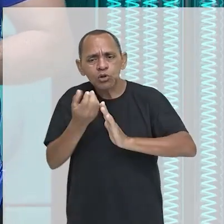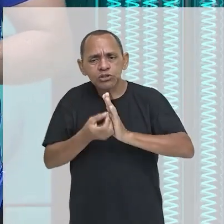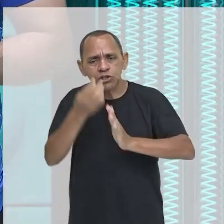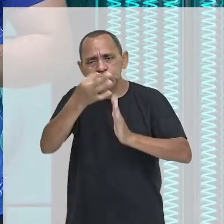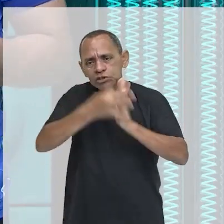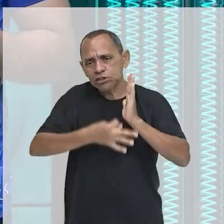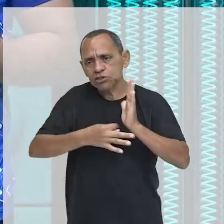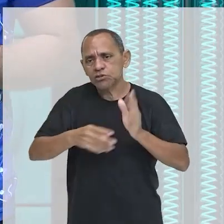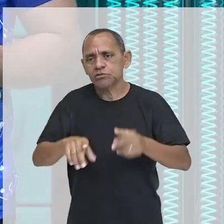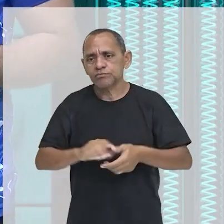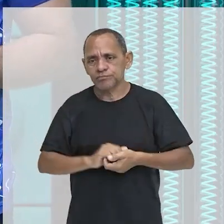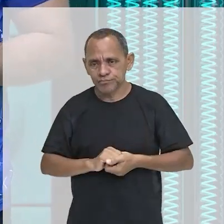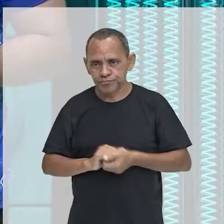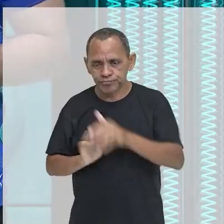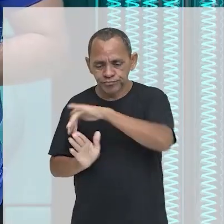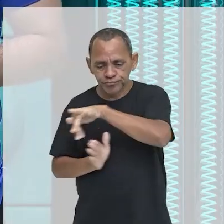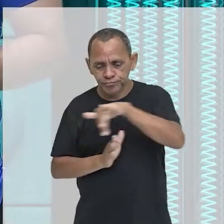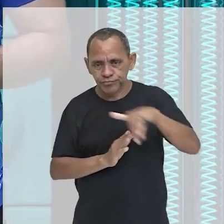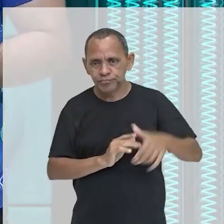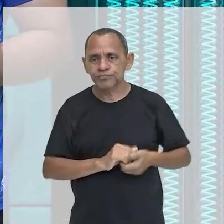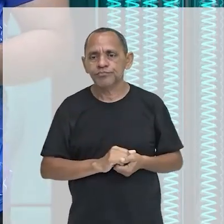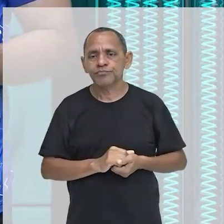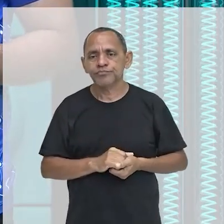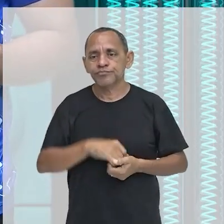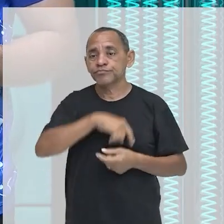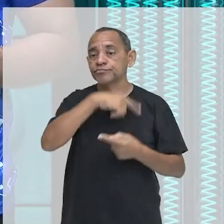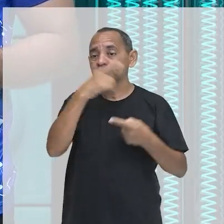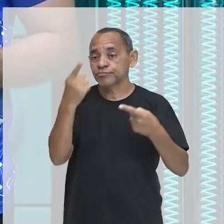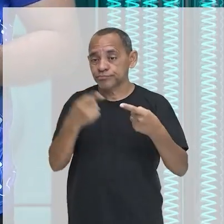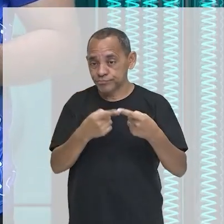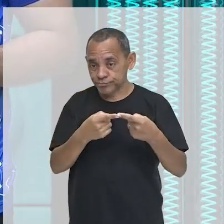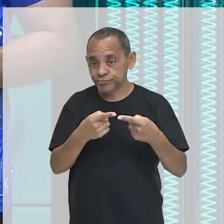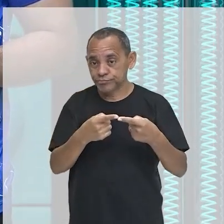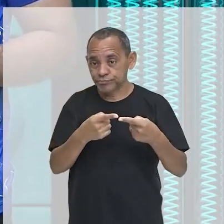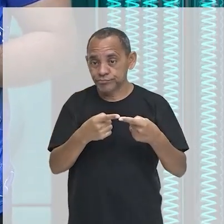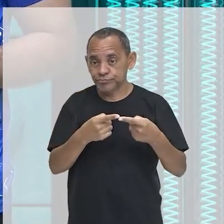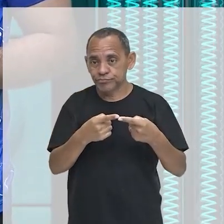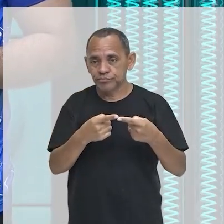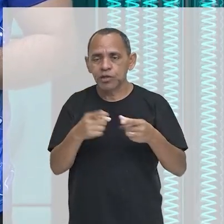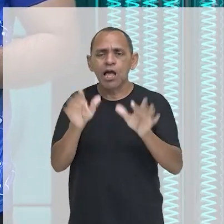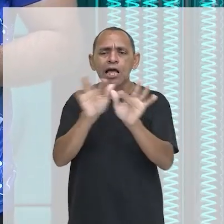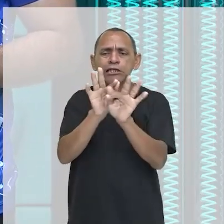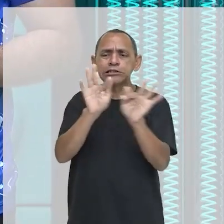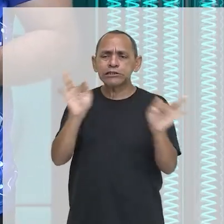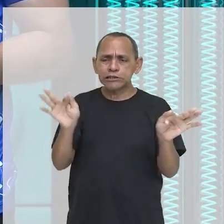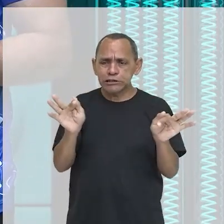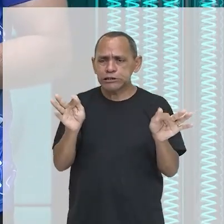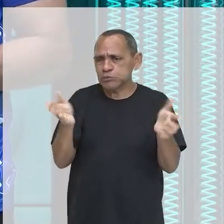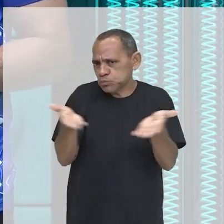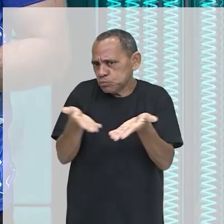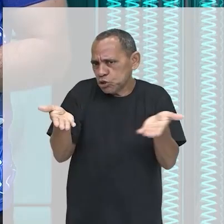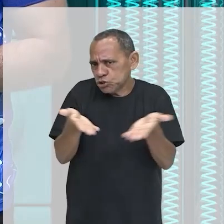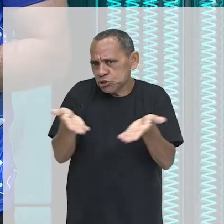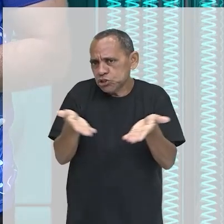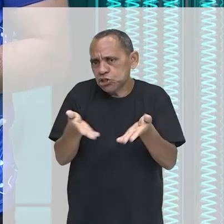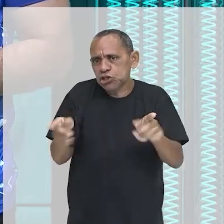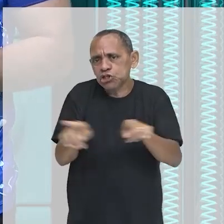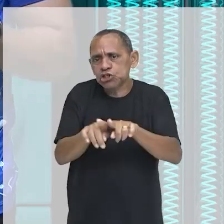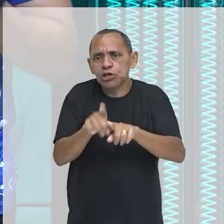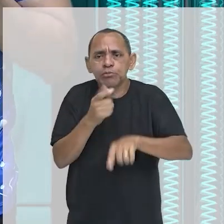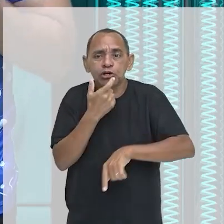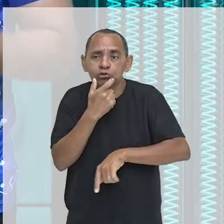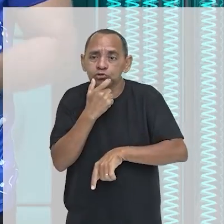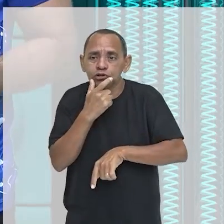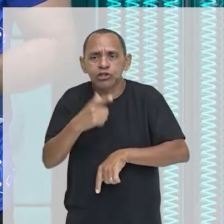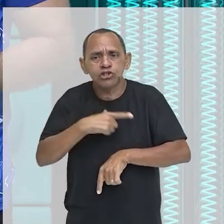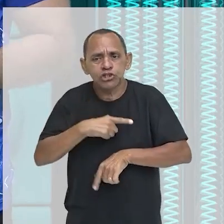vamos ver um tópico gramatical muito importante, né, na língua inglesa, que é o simple present. O simple present, na língua inglesa,